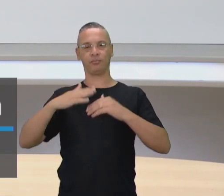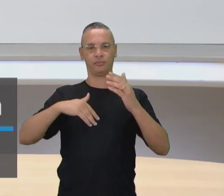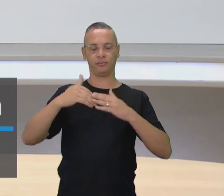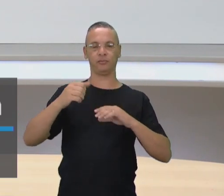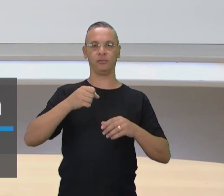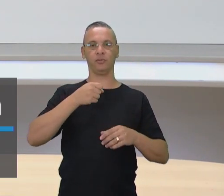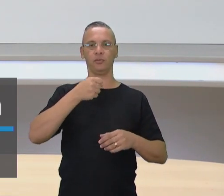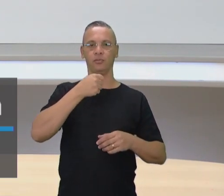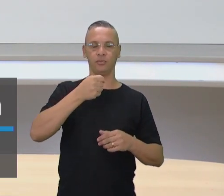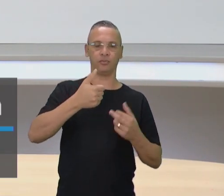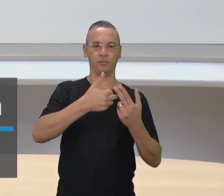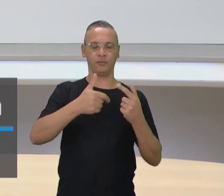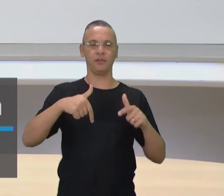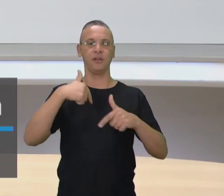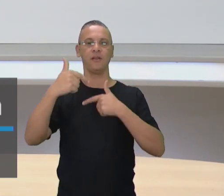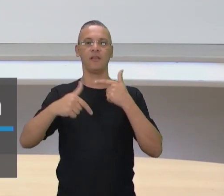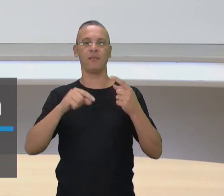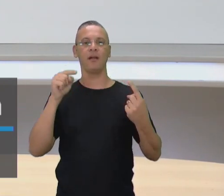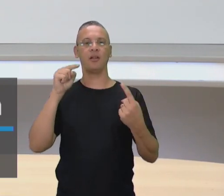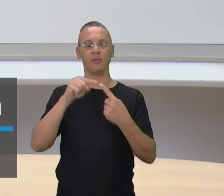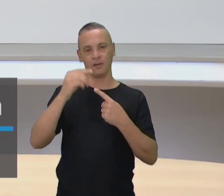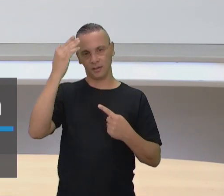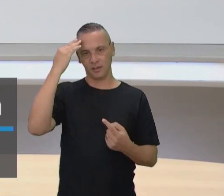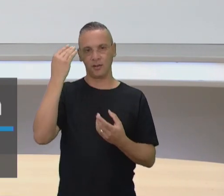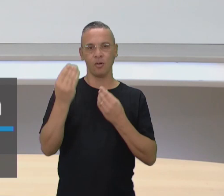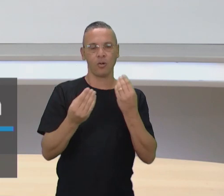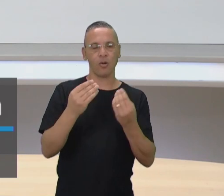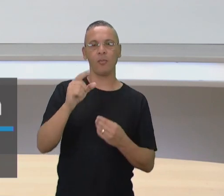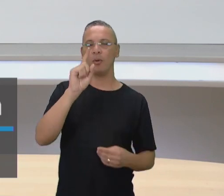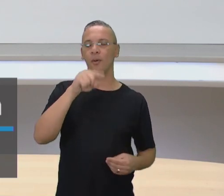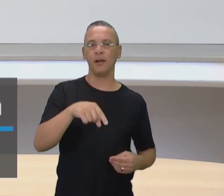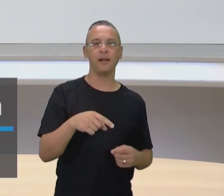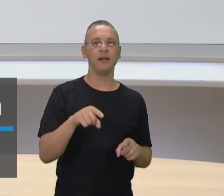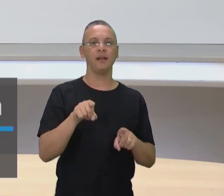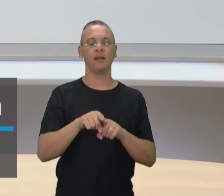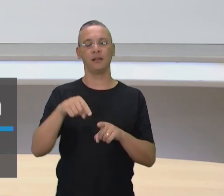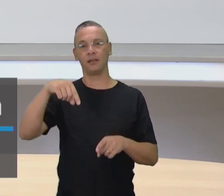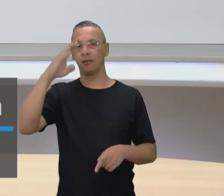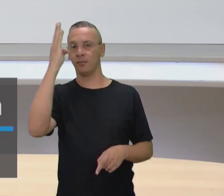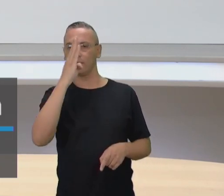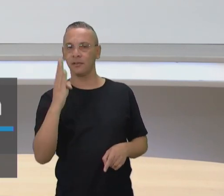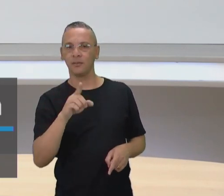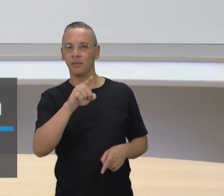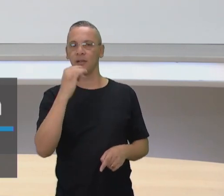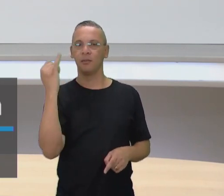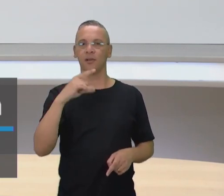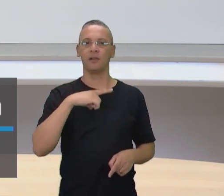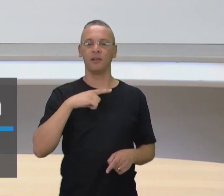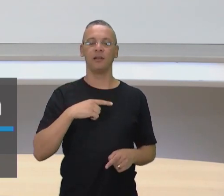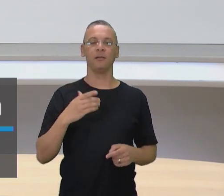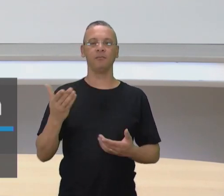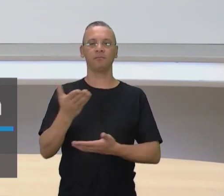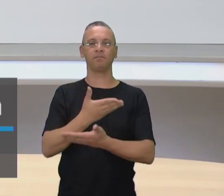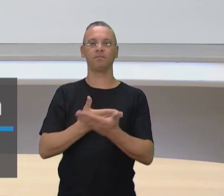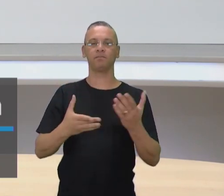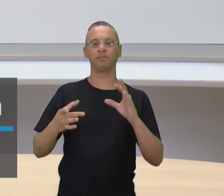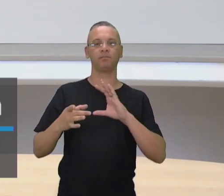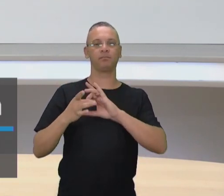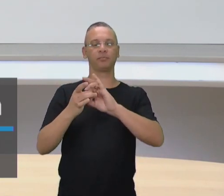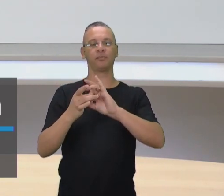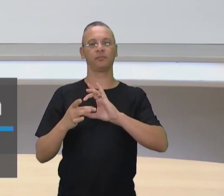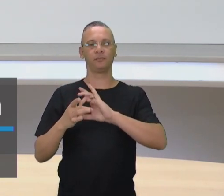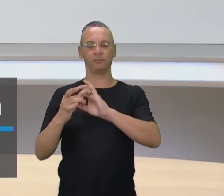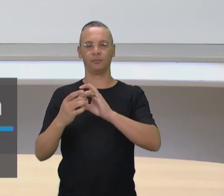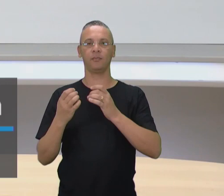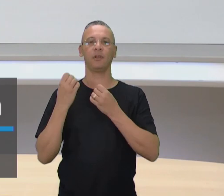Jornalística, nessa atividade, a gente vai entender um pouquinho de observatório no campo nacional, mas é interessante que vai haver uma integração aí com as informações que